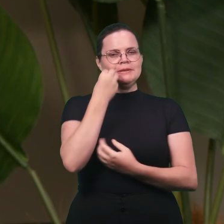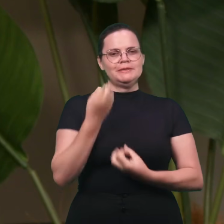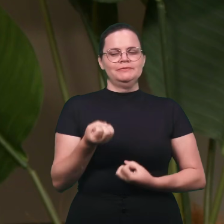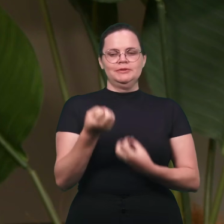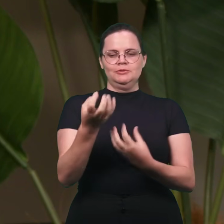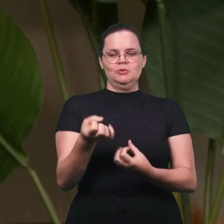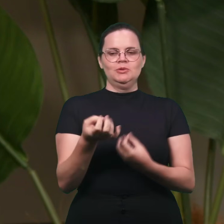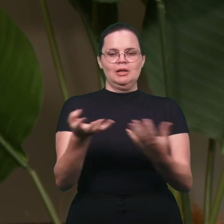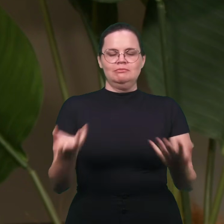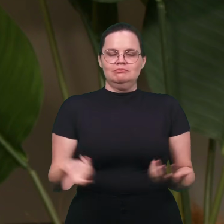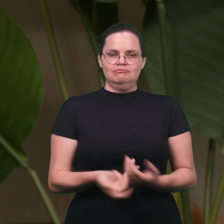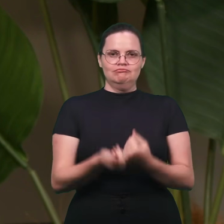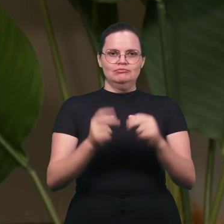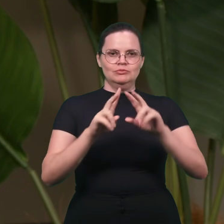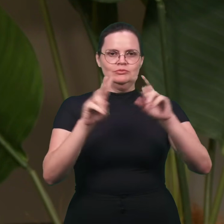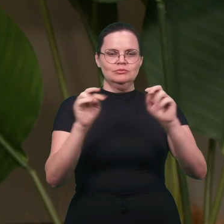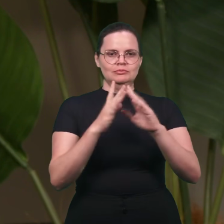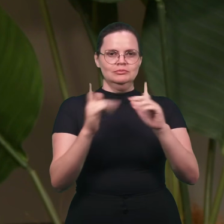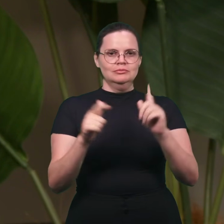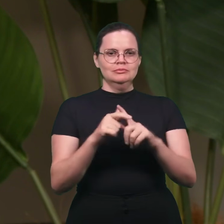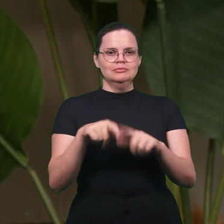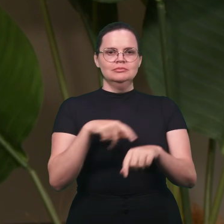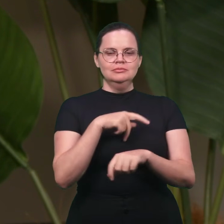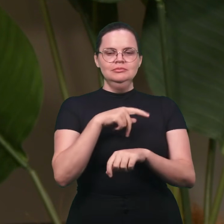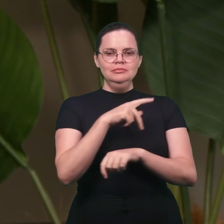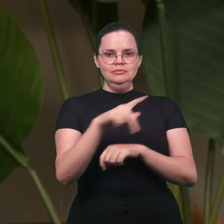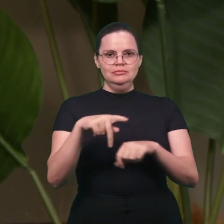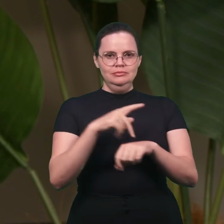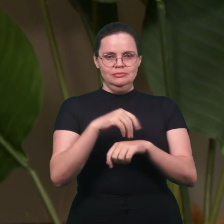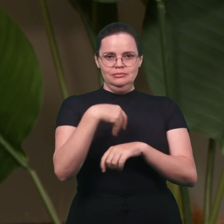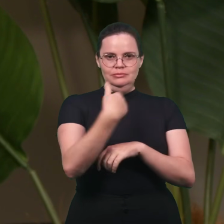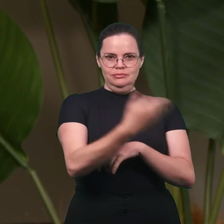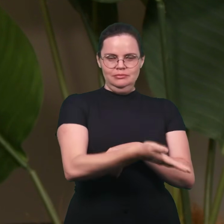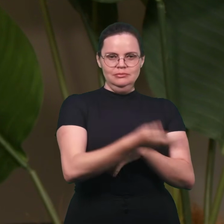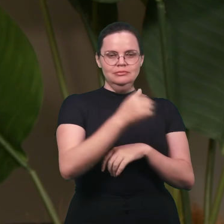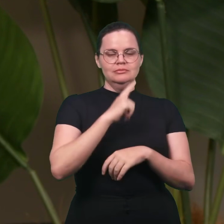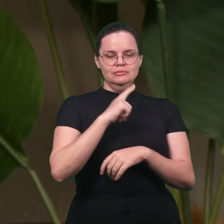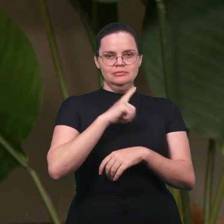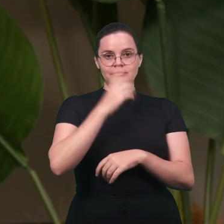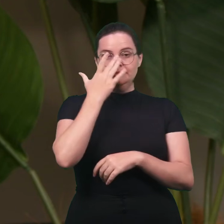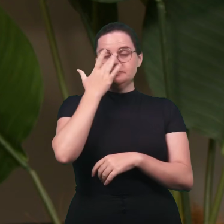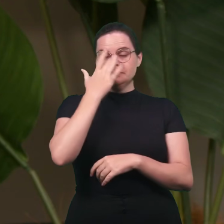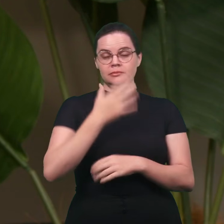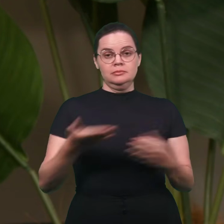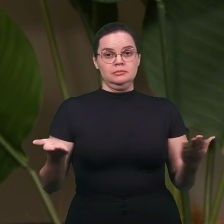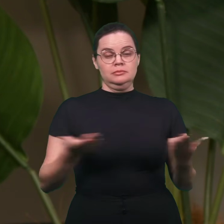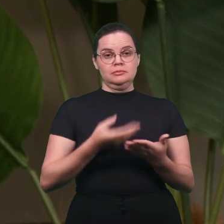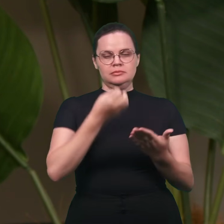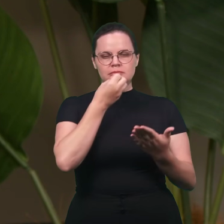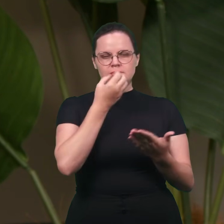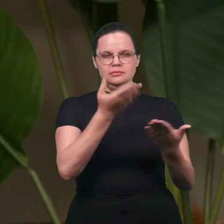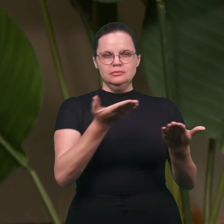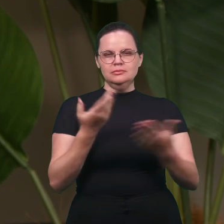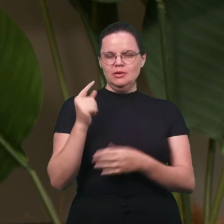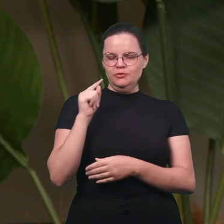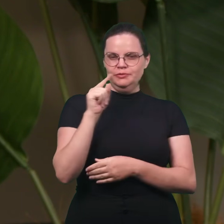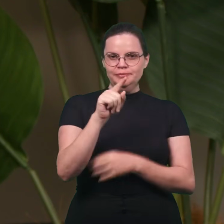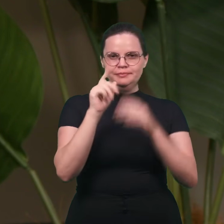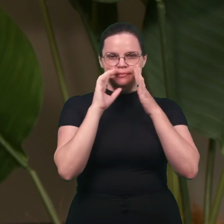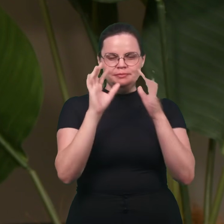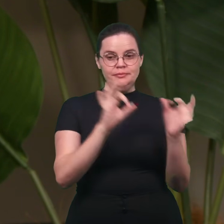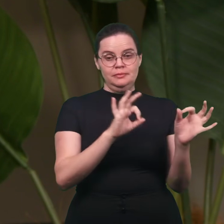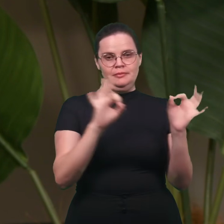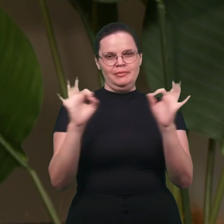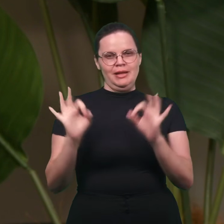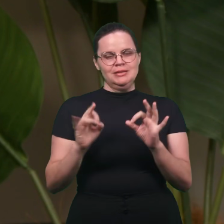obra do Senhor também ali. Hoje já quero dar as boas-vindas a você, que faz parte